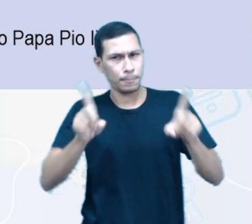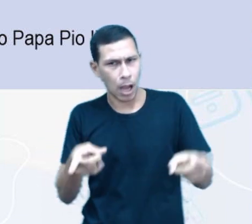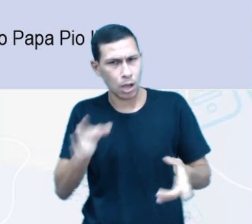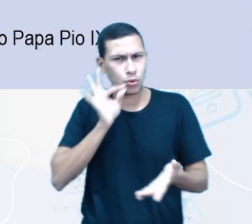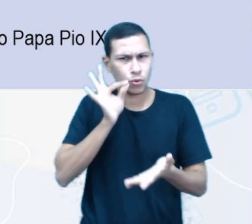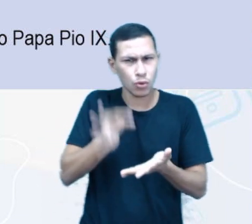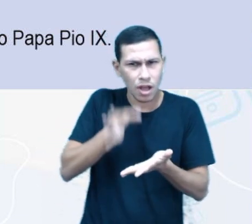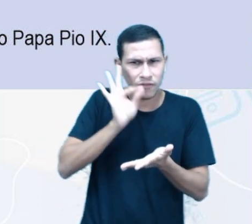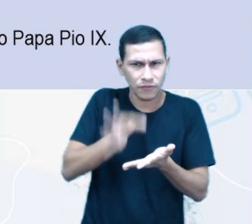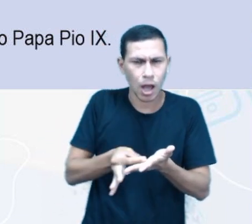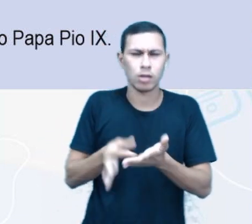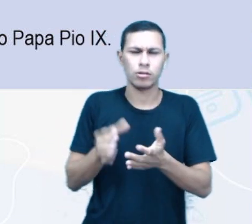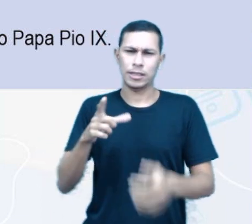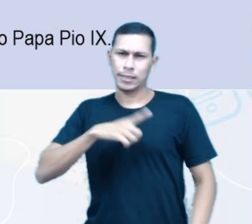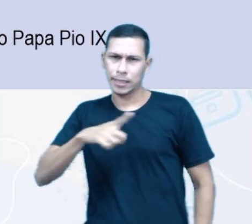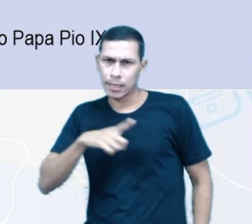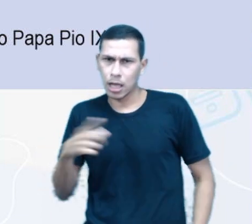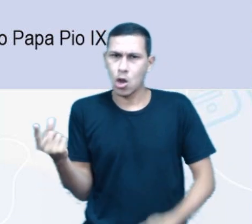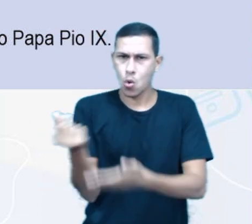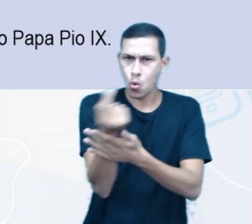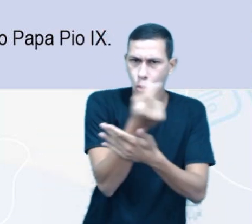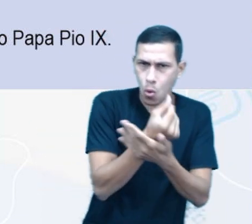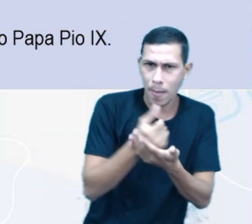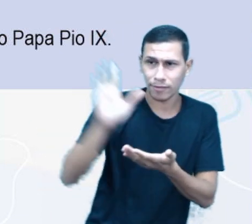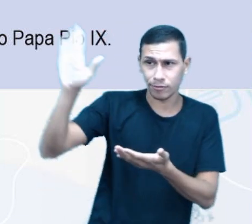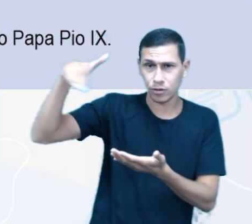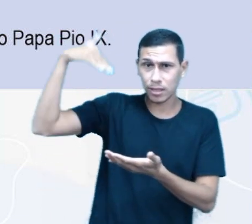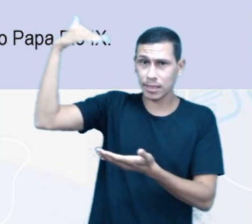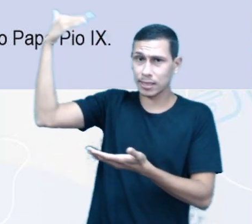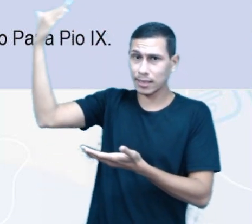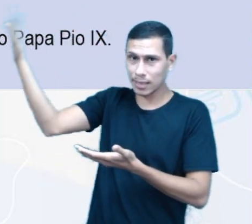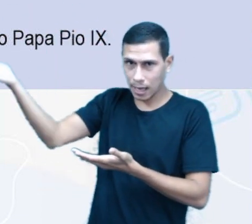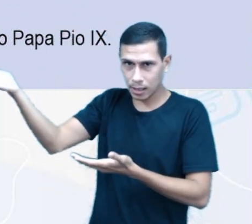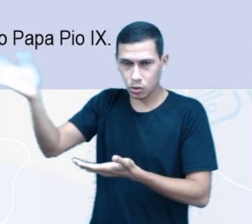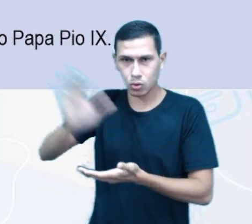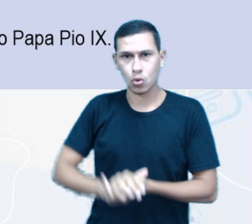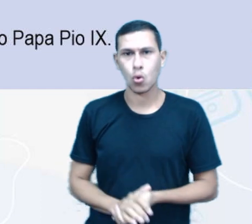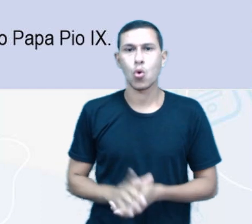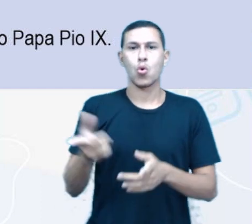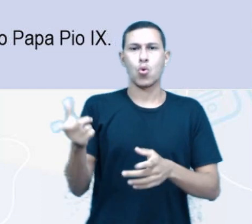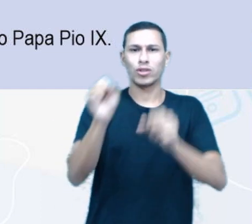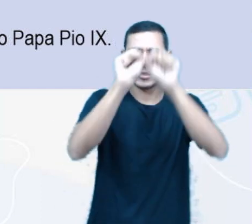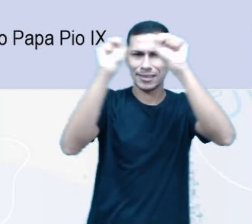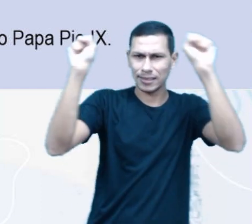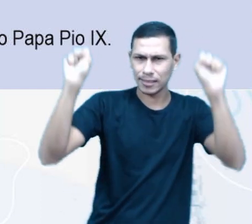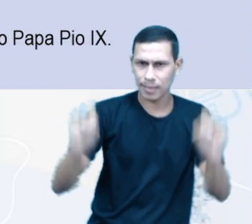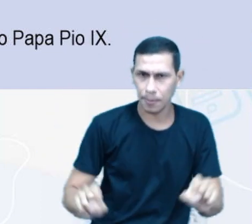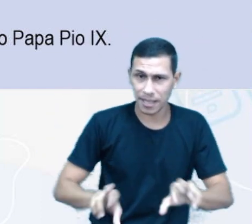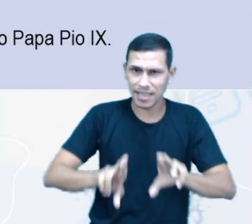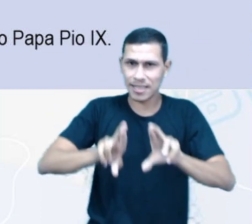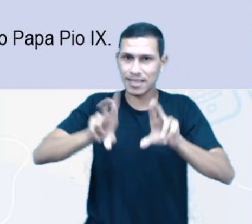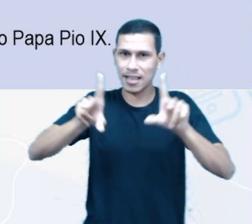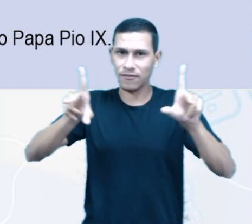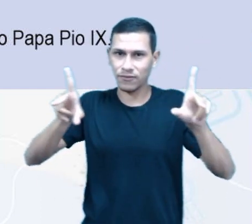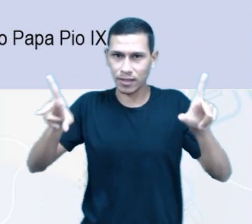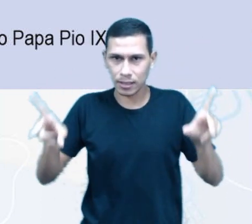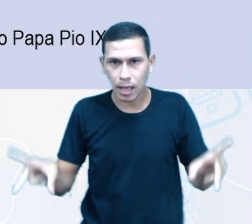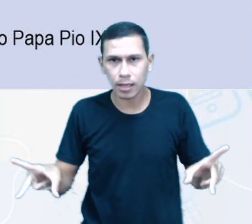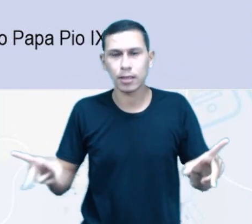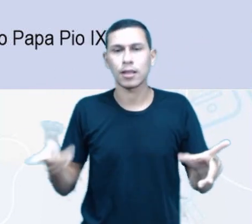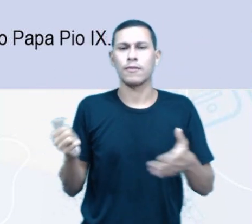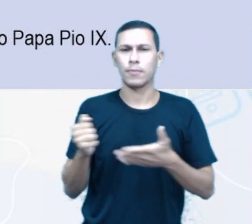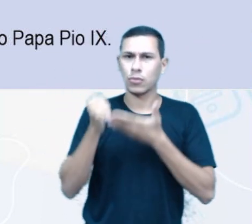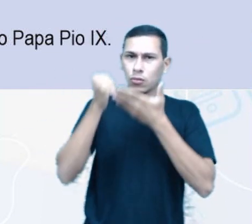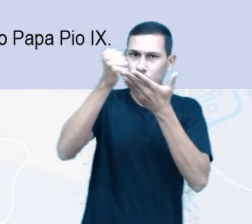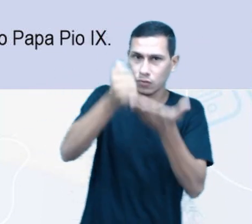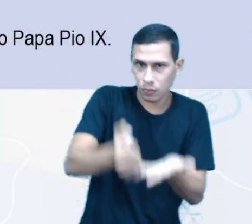comércio externo, a produção agrocriadora ela vai ter o sistema inverso, ela vai alimentar o comércio